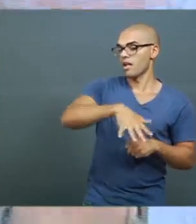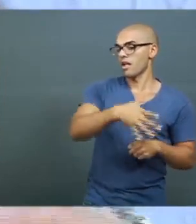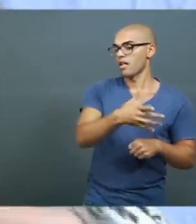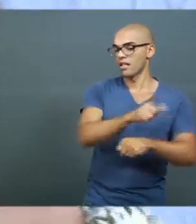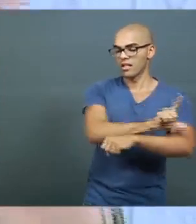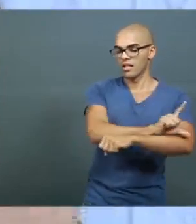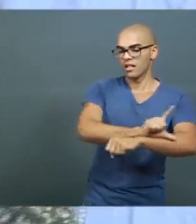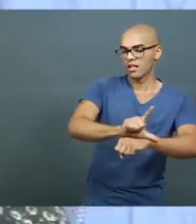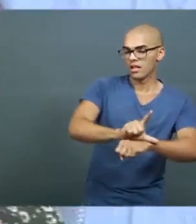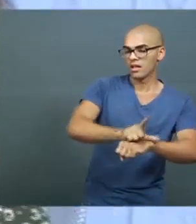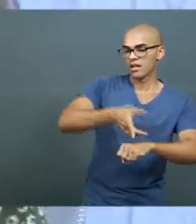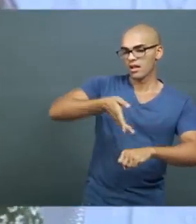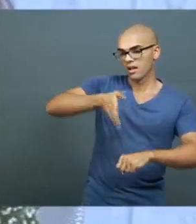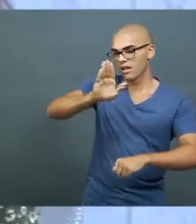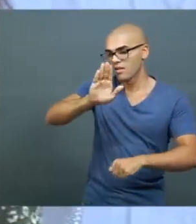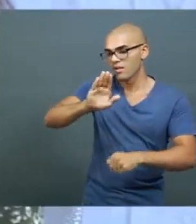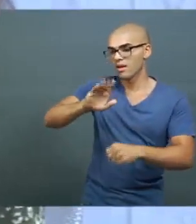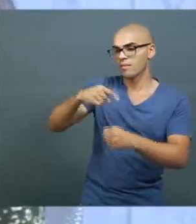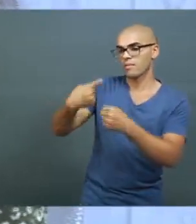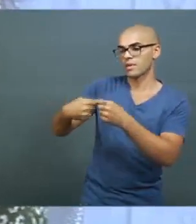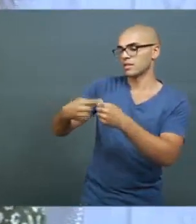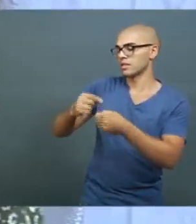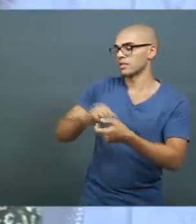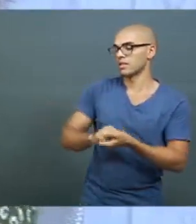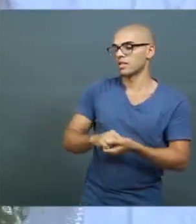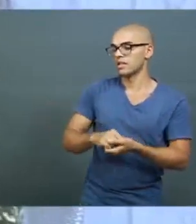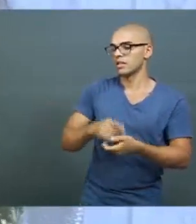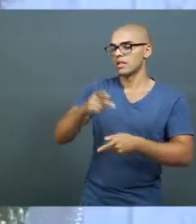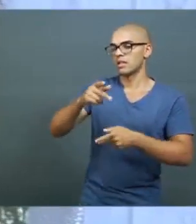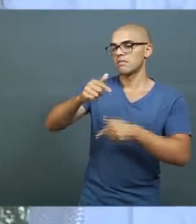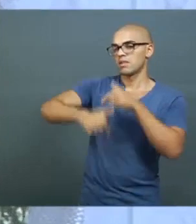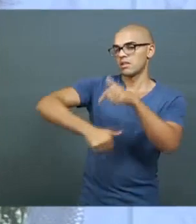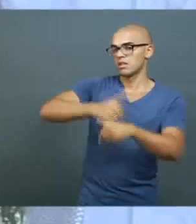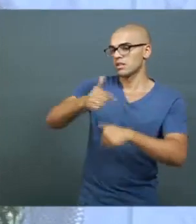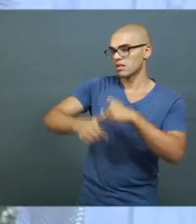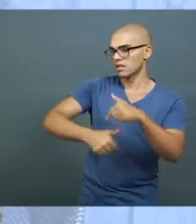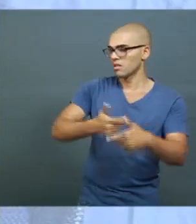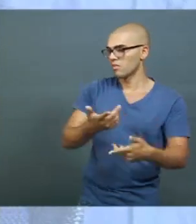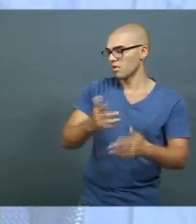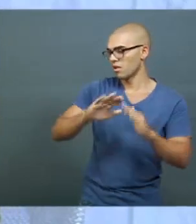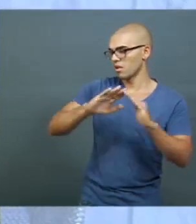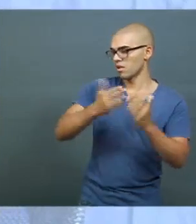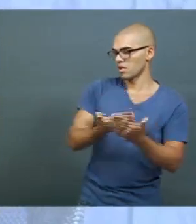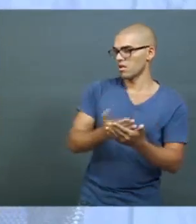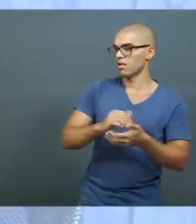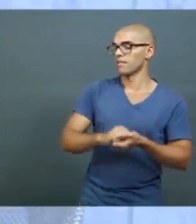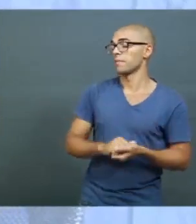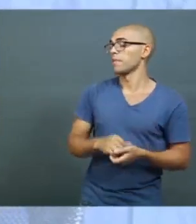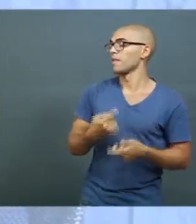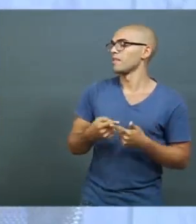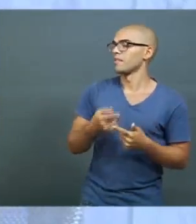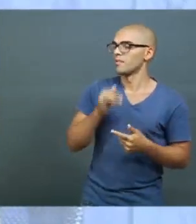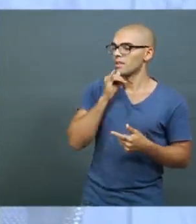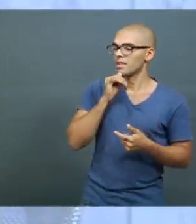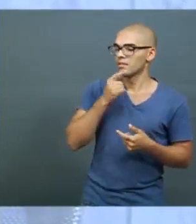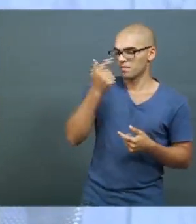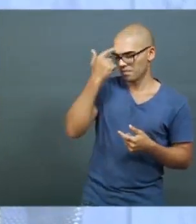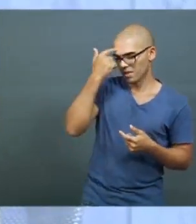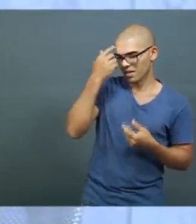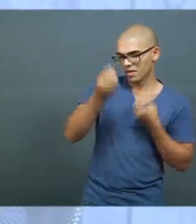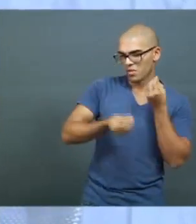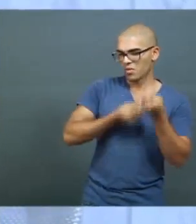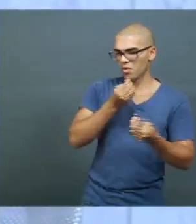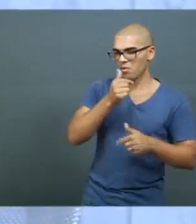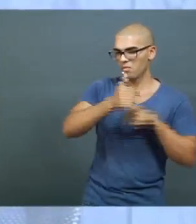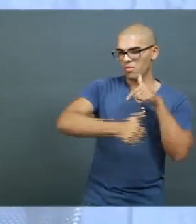de teatro, continua, mas enfim, em termos de um mercado de trabalho mais formal, a gente sabe que o teatro, principalmente no interior, é